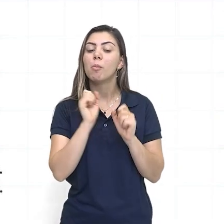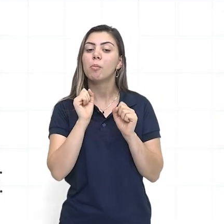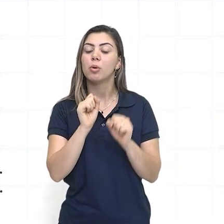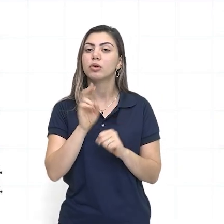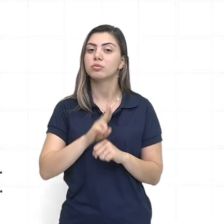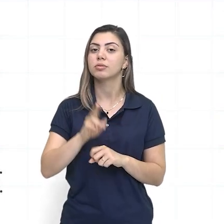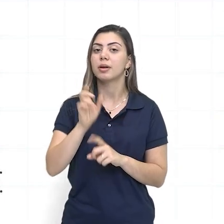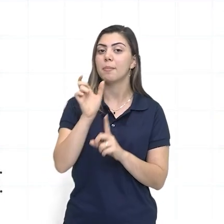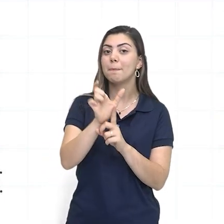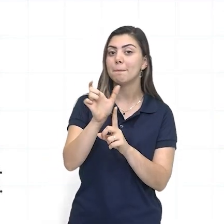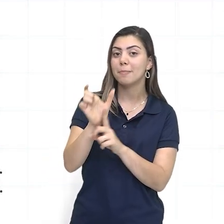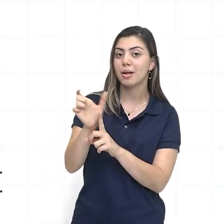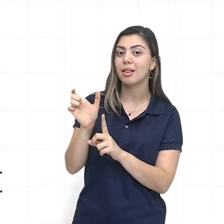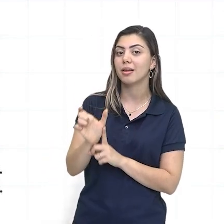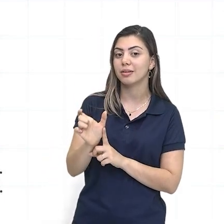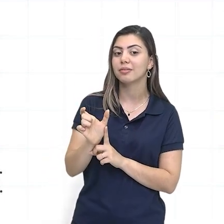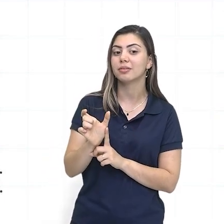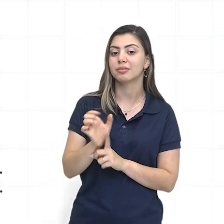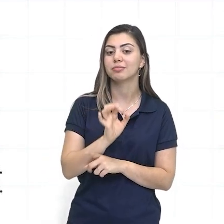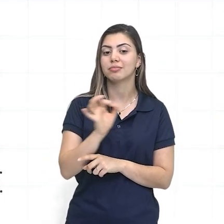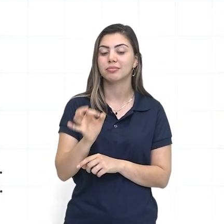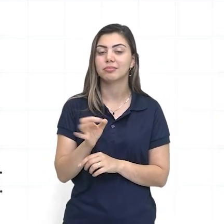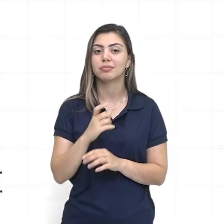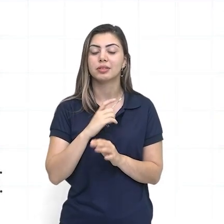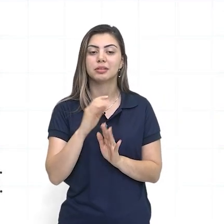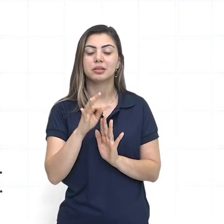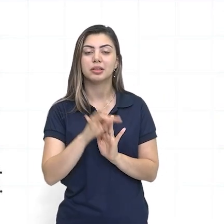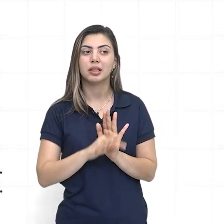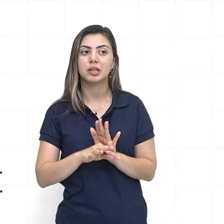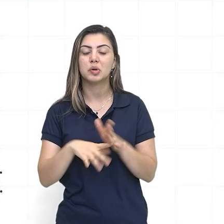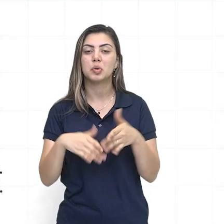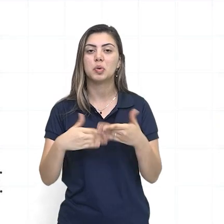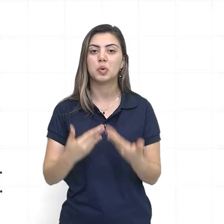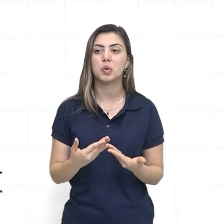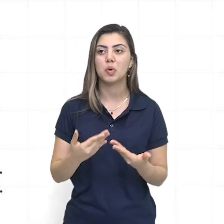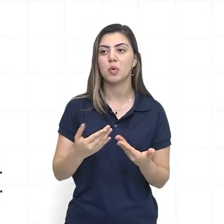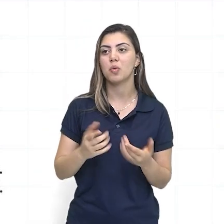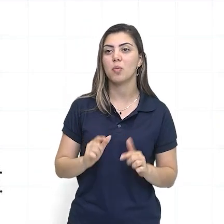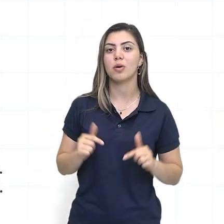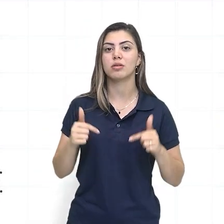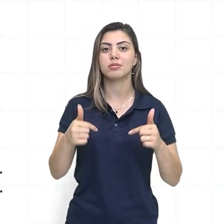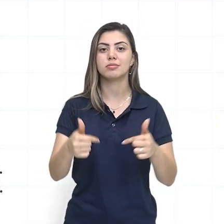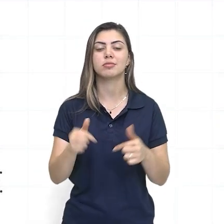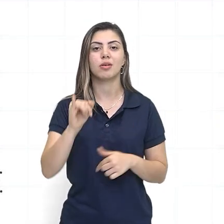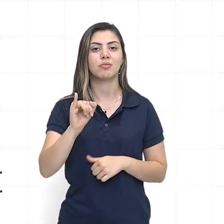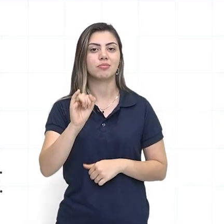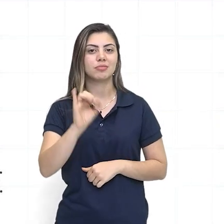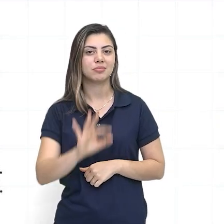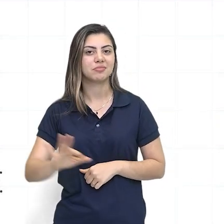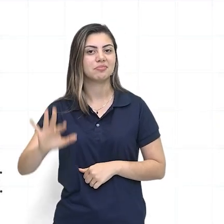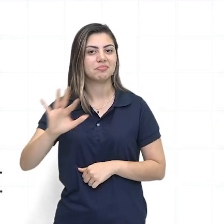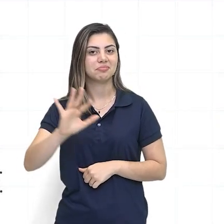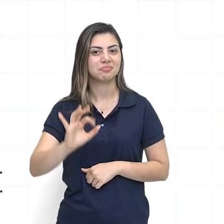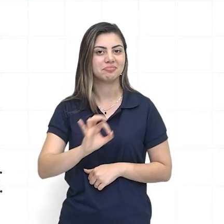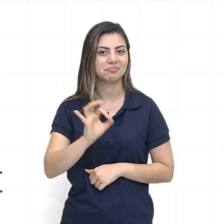palavras, observem bem, palavras, que é o texto, gestos, né, imagens, como é o caso